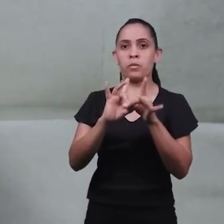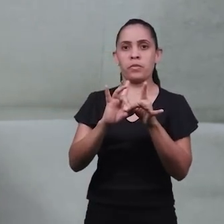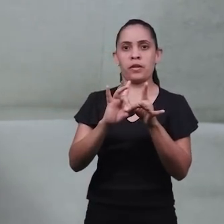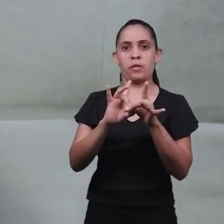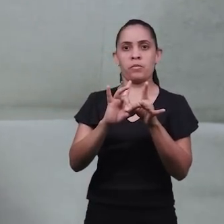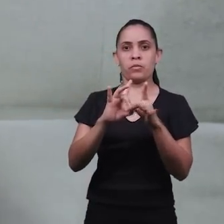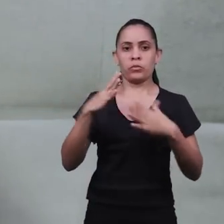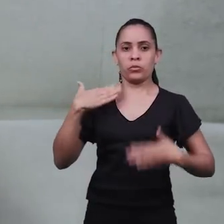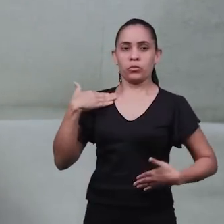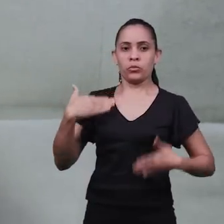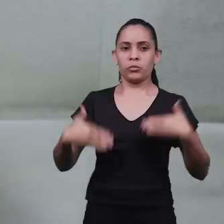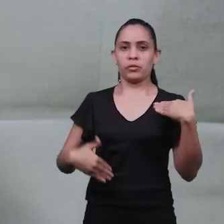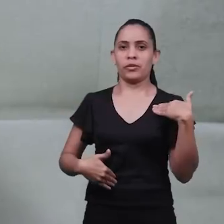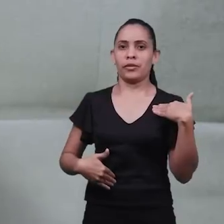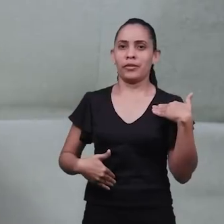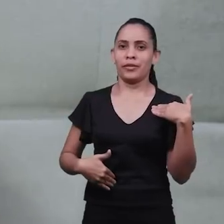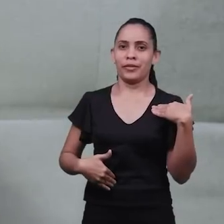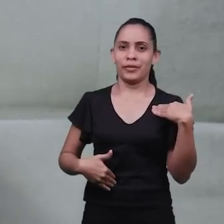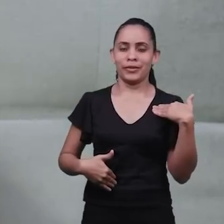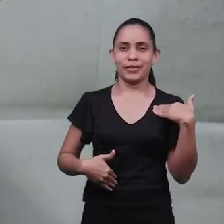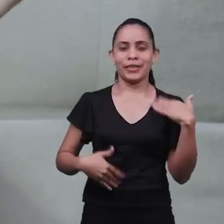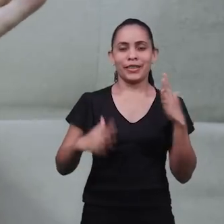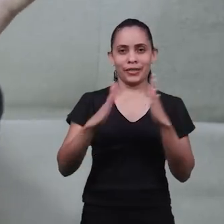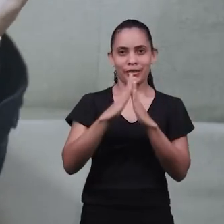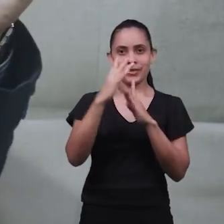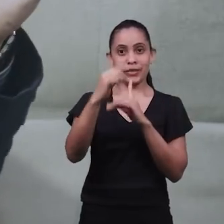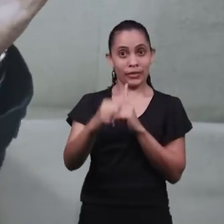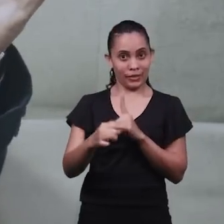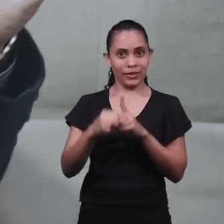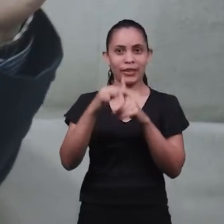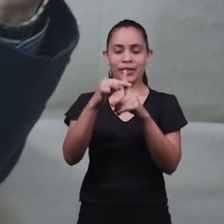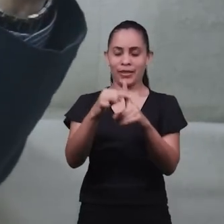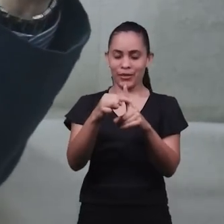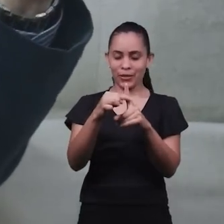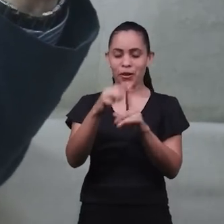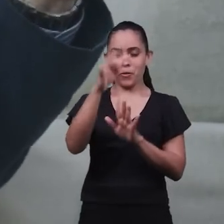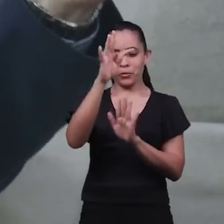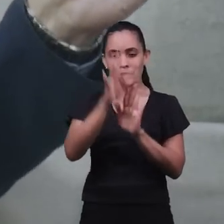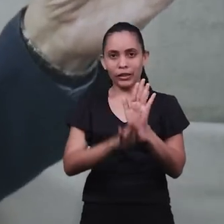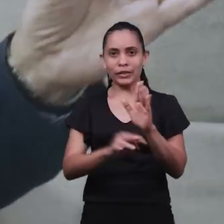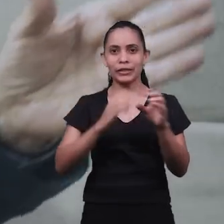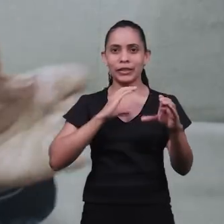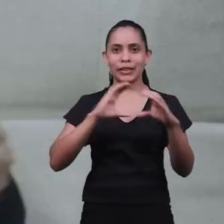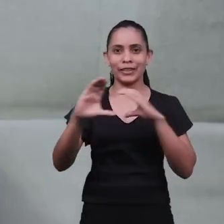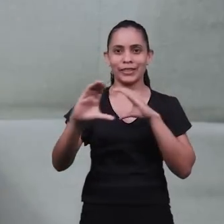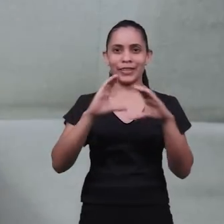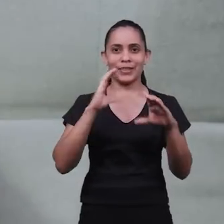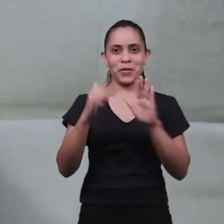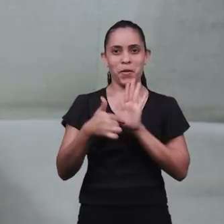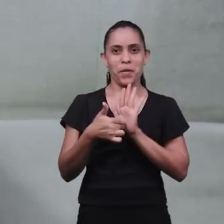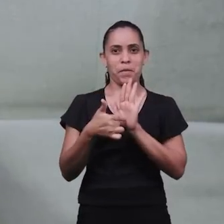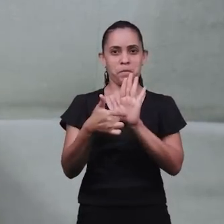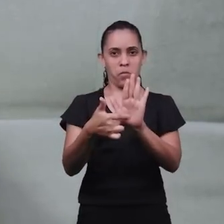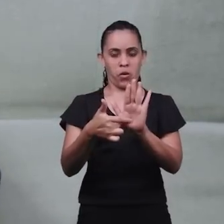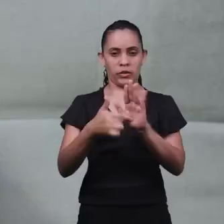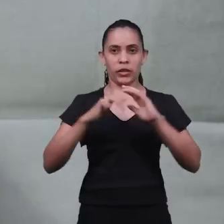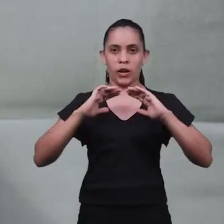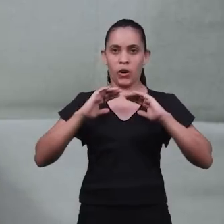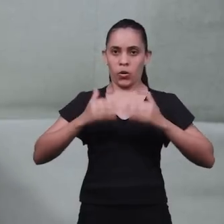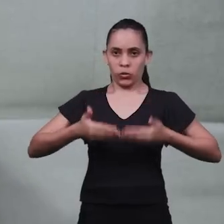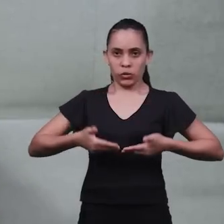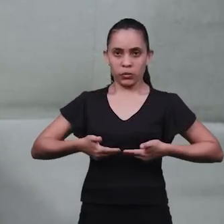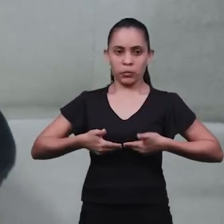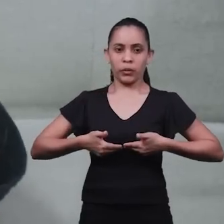no corpo. Ele está falando de uma igreja, quando o texto de Cantares fala dos peitos,